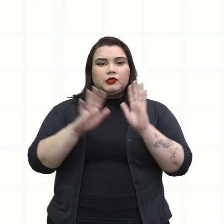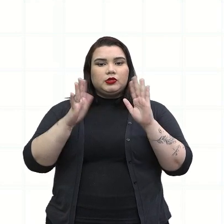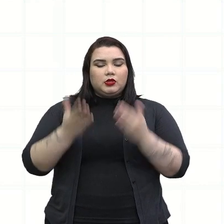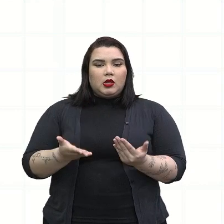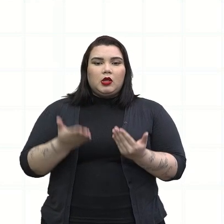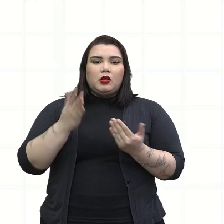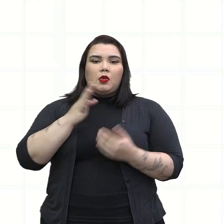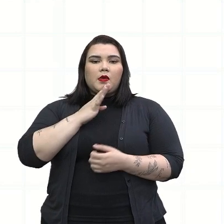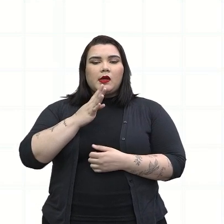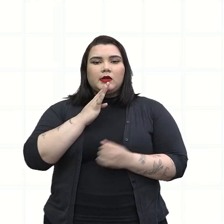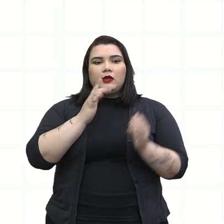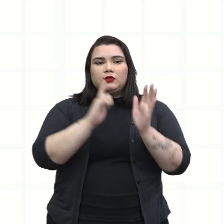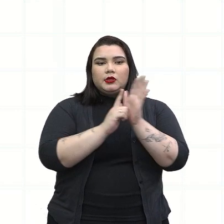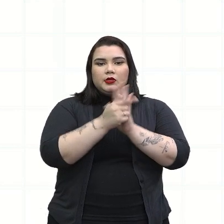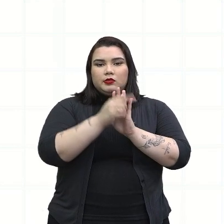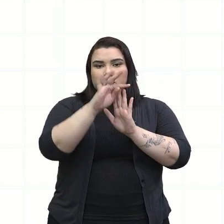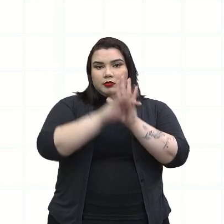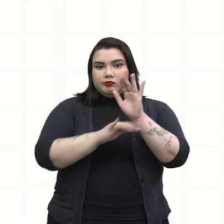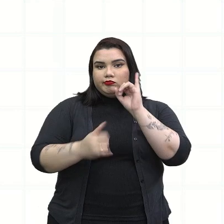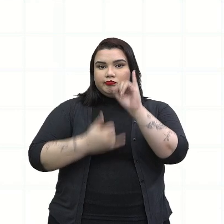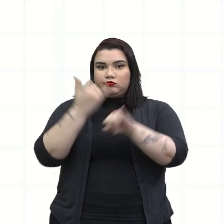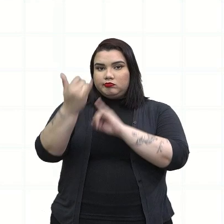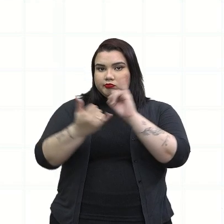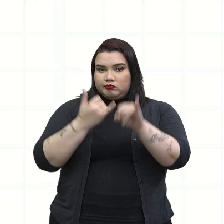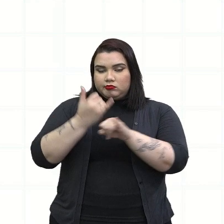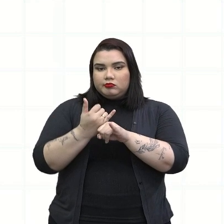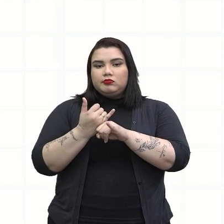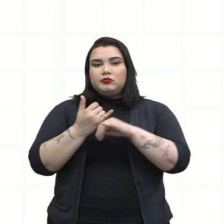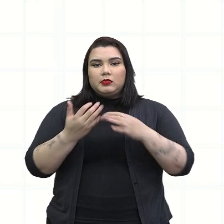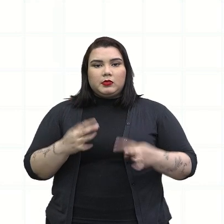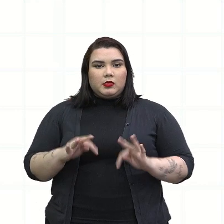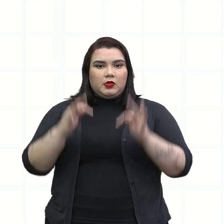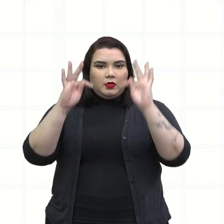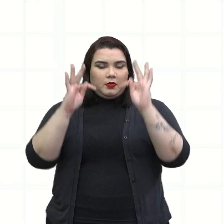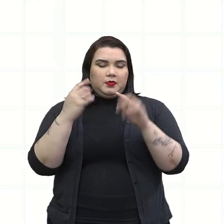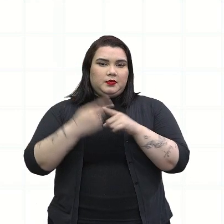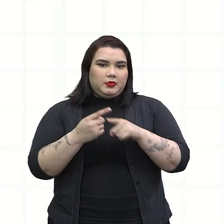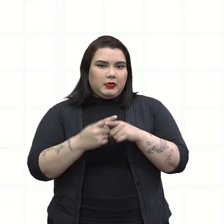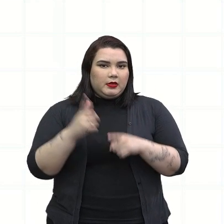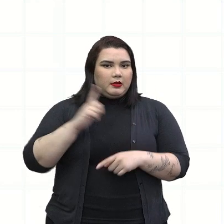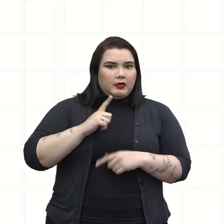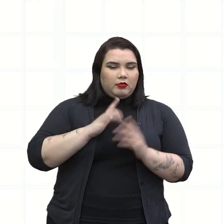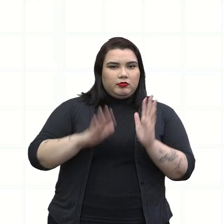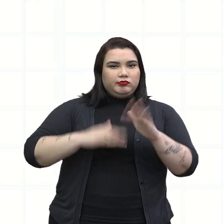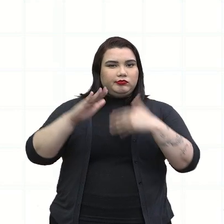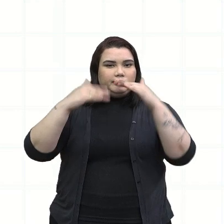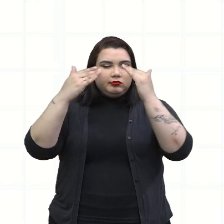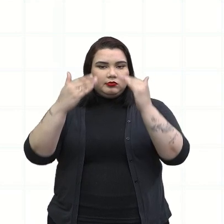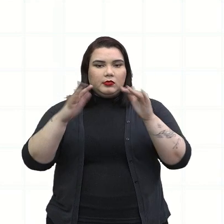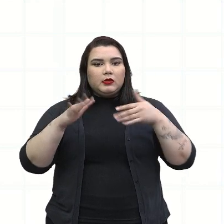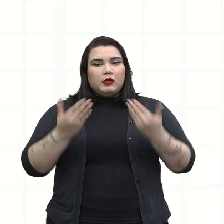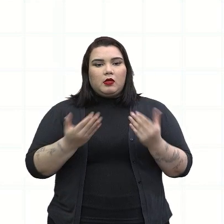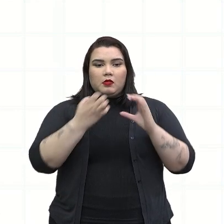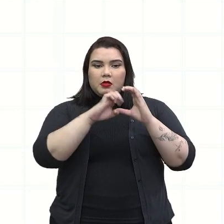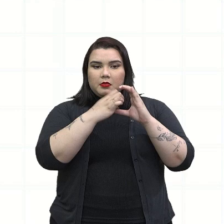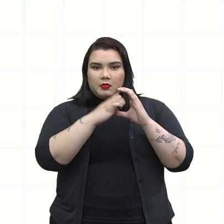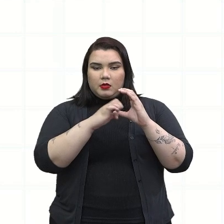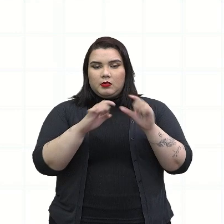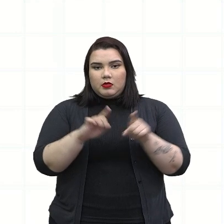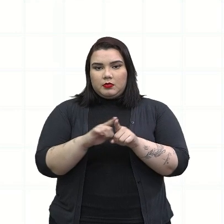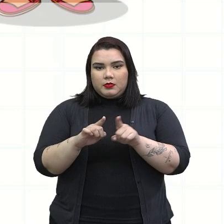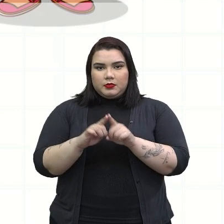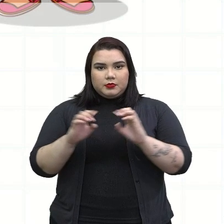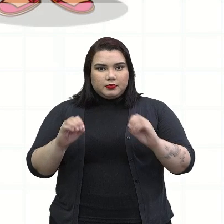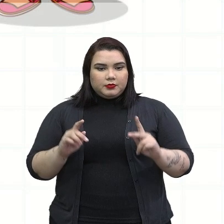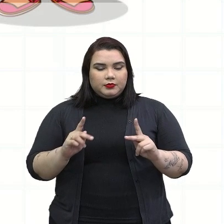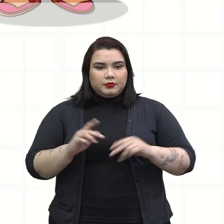até em gêneros textuais digitais por conta do avanço da internet. Então, nós temos o e-mail aqui,